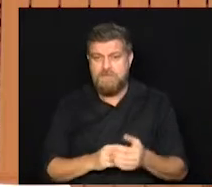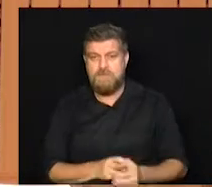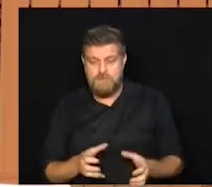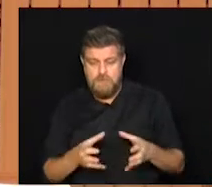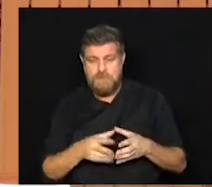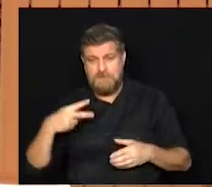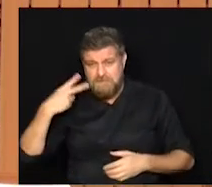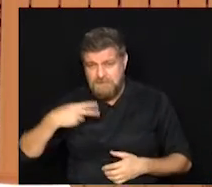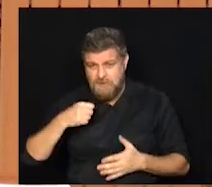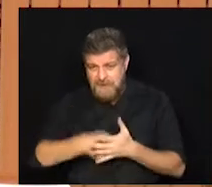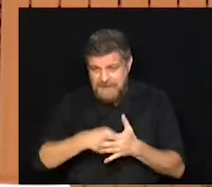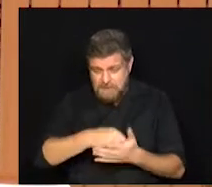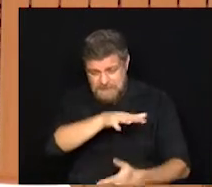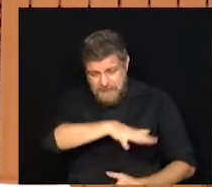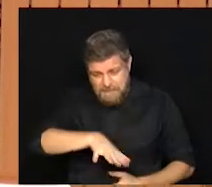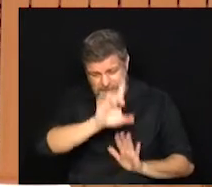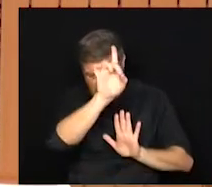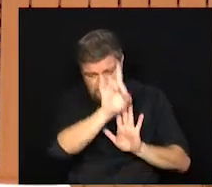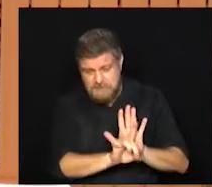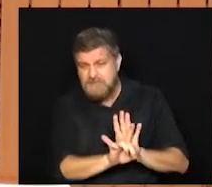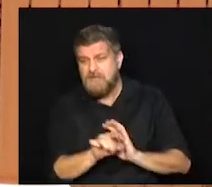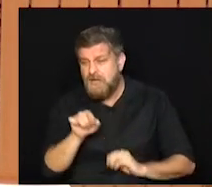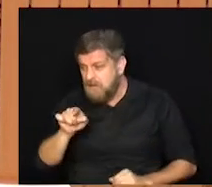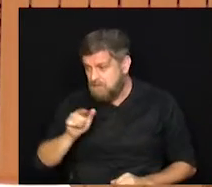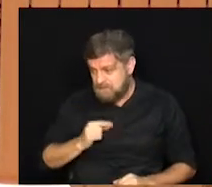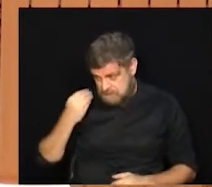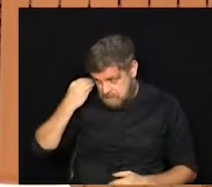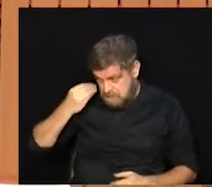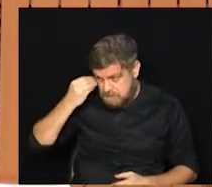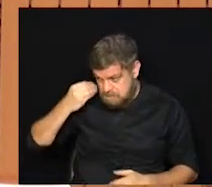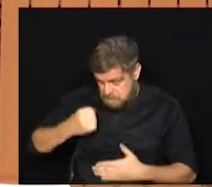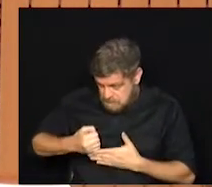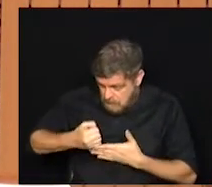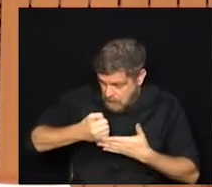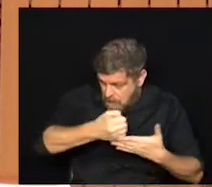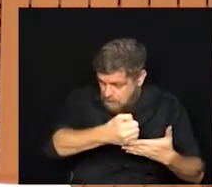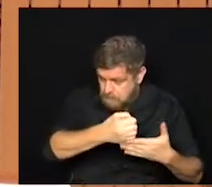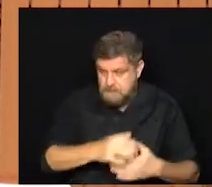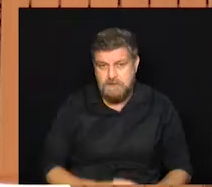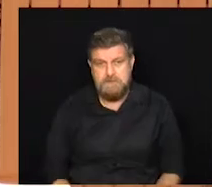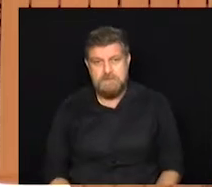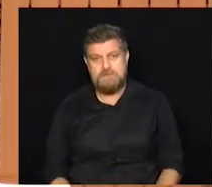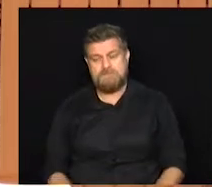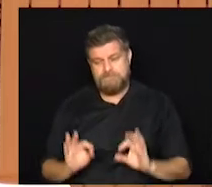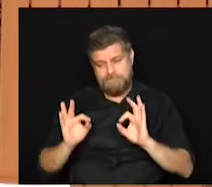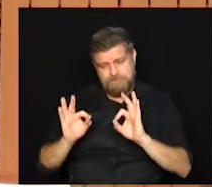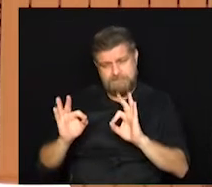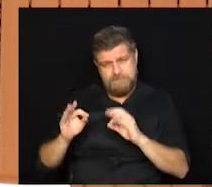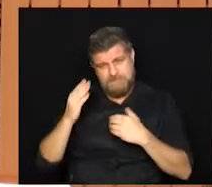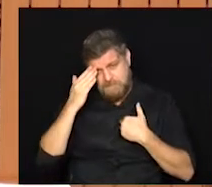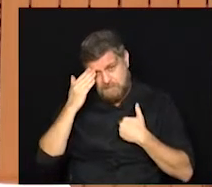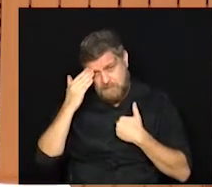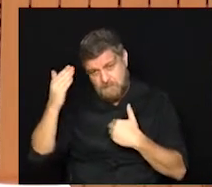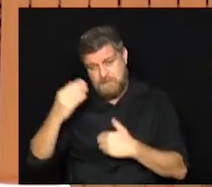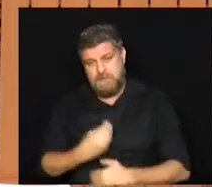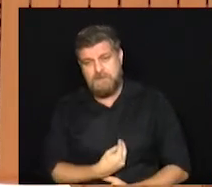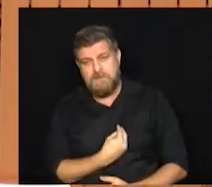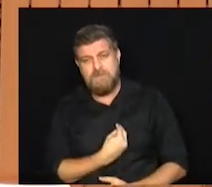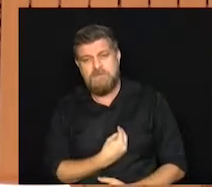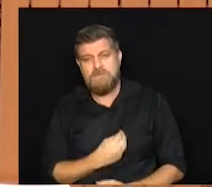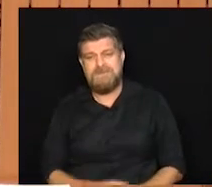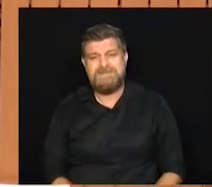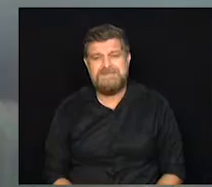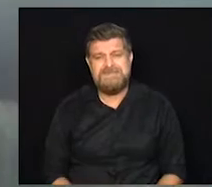batalhar junto, e a gente conta com você, com a sua experiência, tá, vereador? E muito obrigado aí por estar participando com a gente. Tá? E